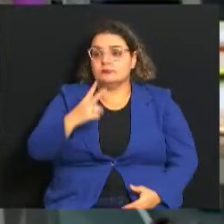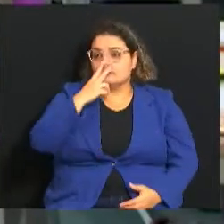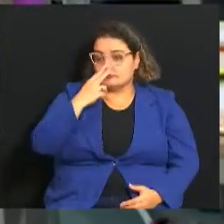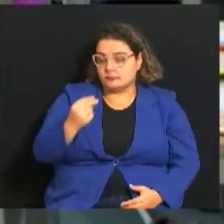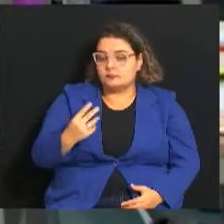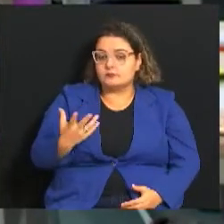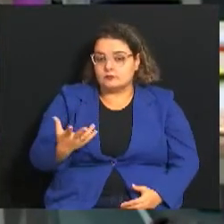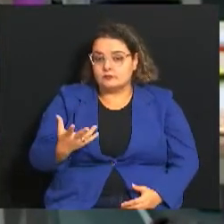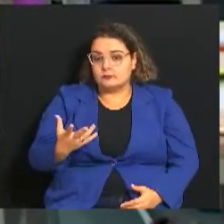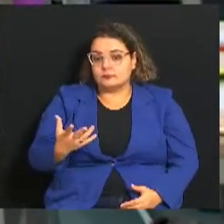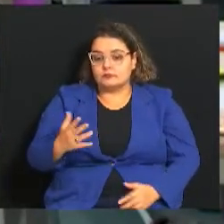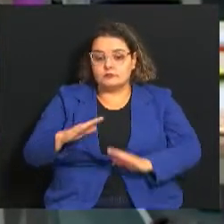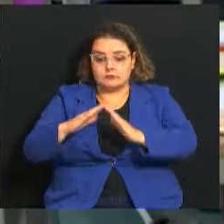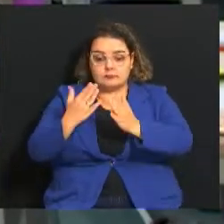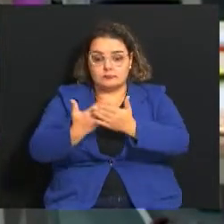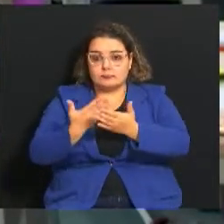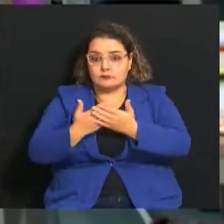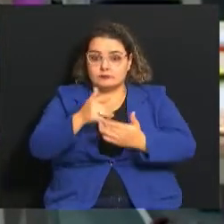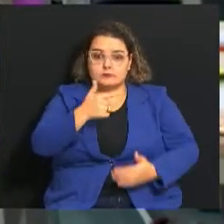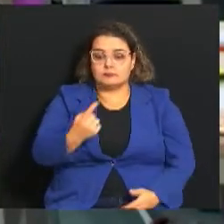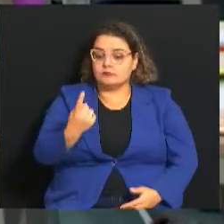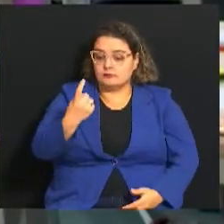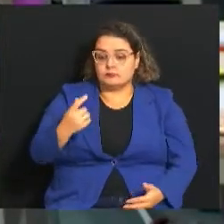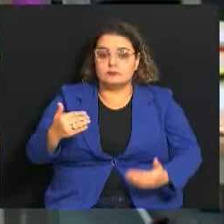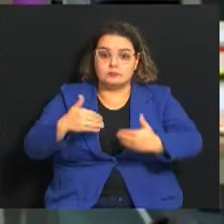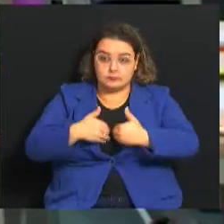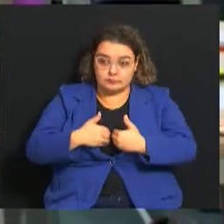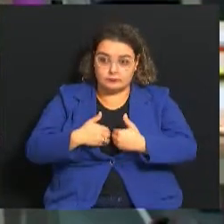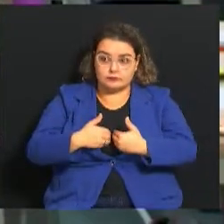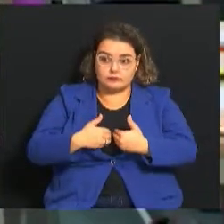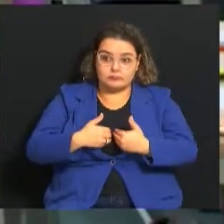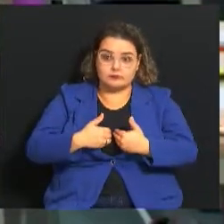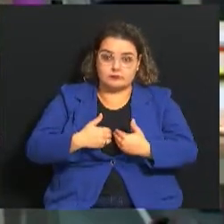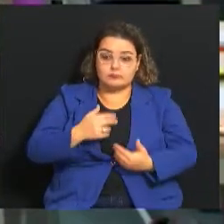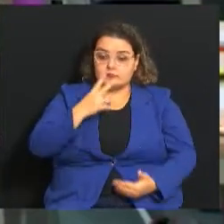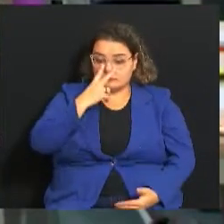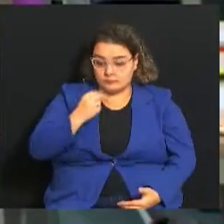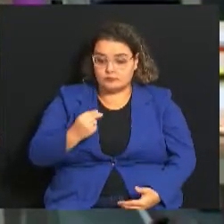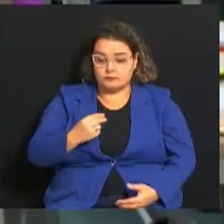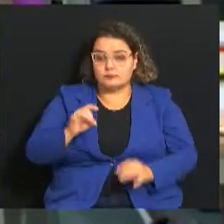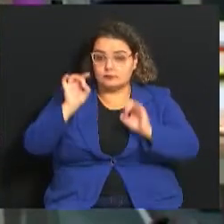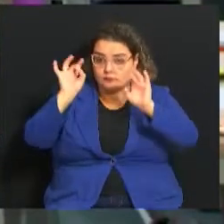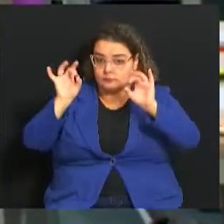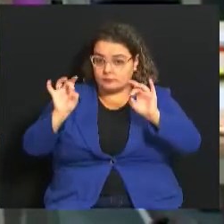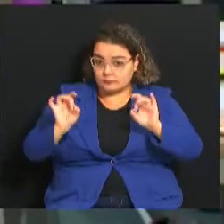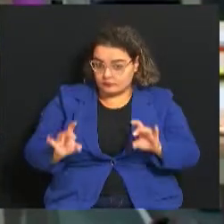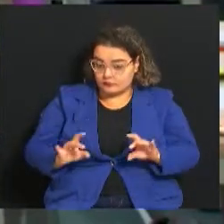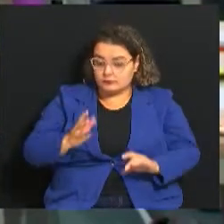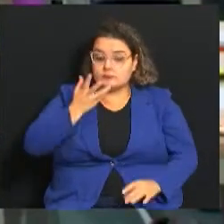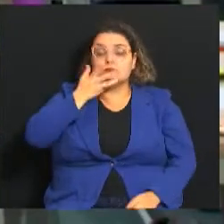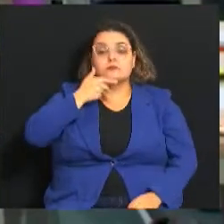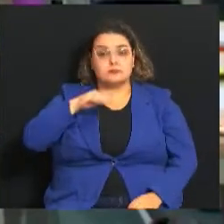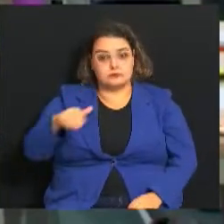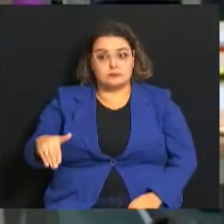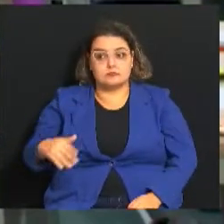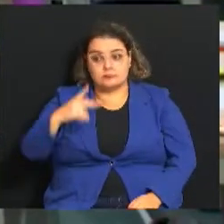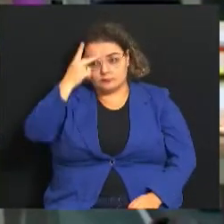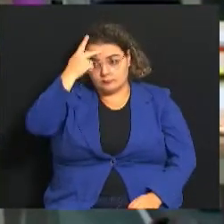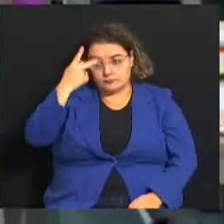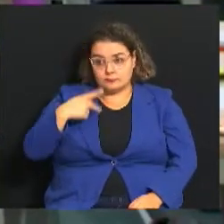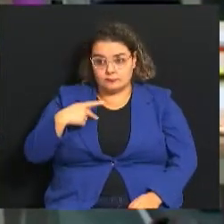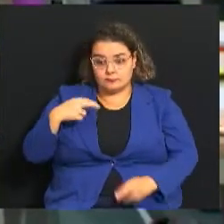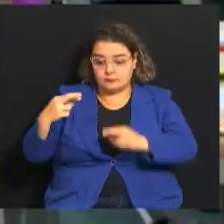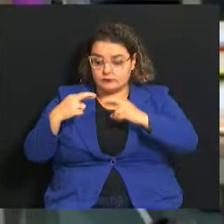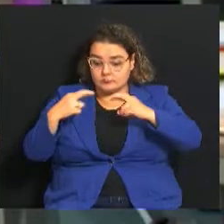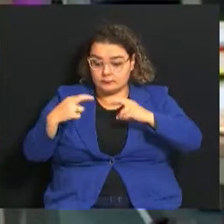onde não tem só um autista. Já é um transporte especial dessas crianças. Então, às vezes, até a própria monitora dentro da van